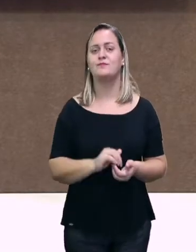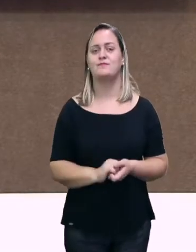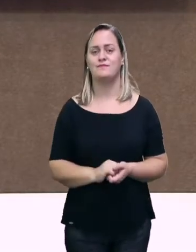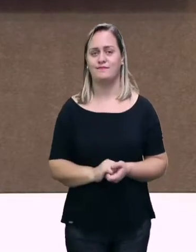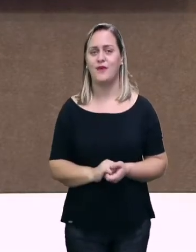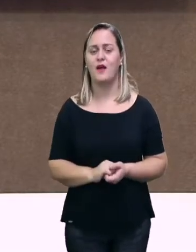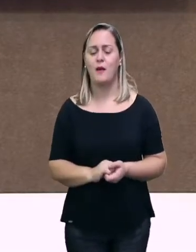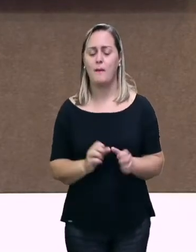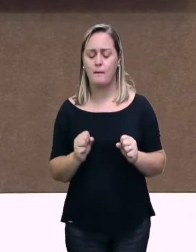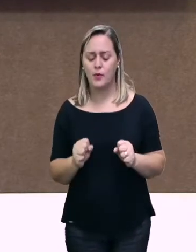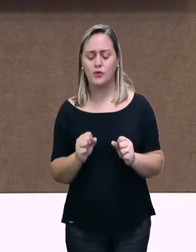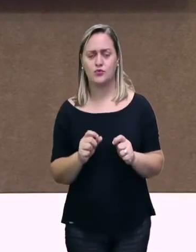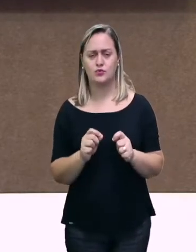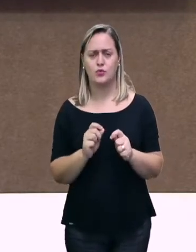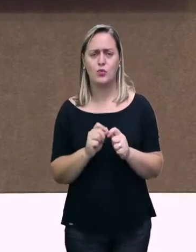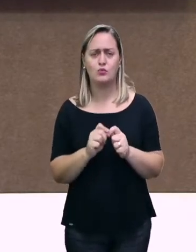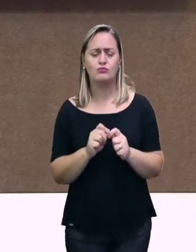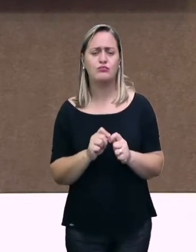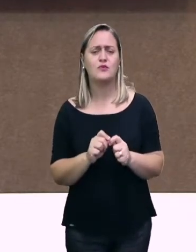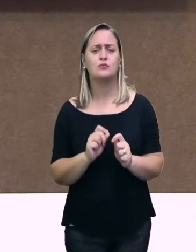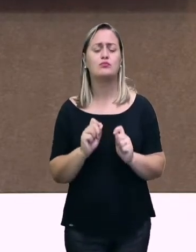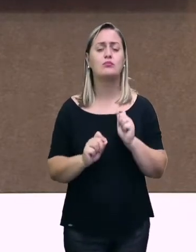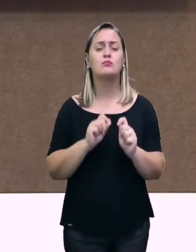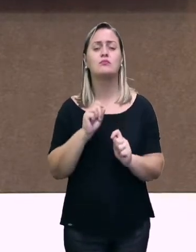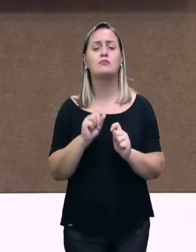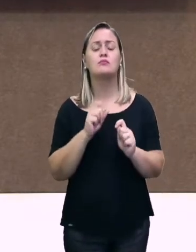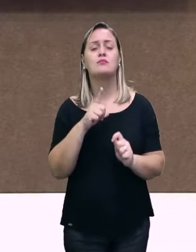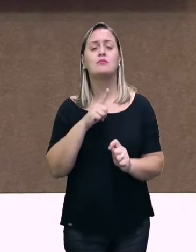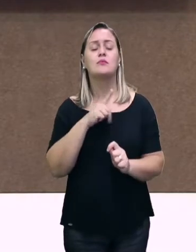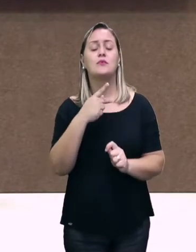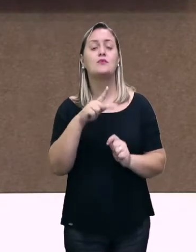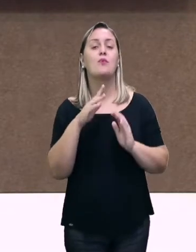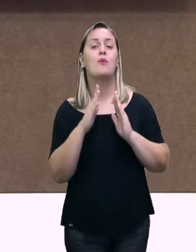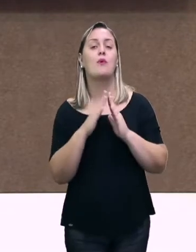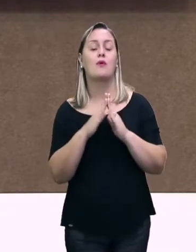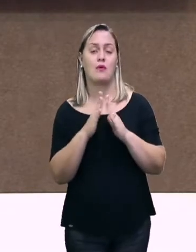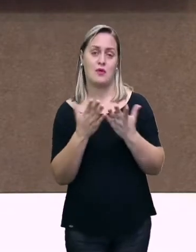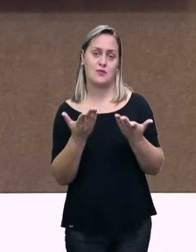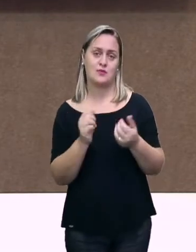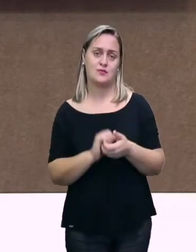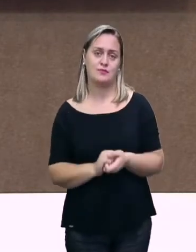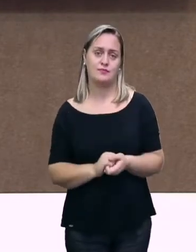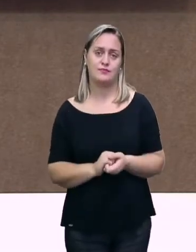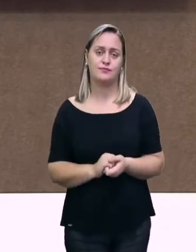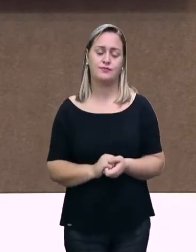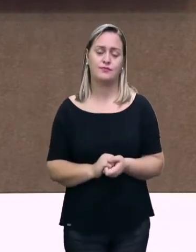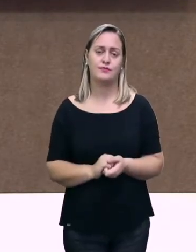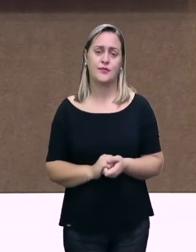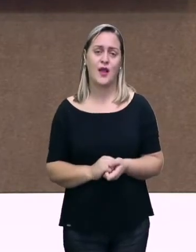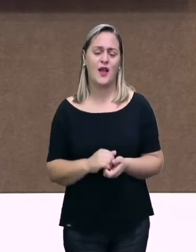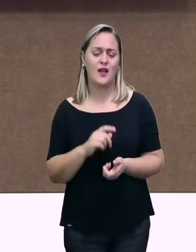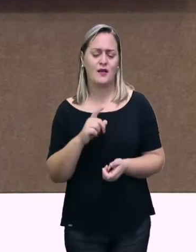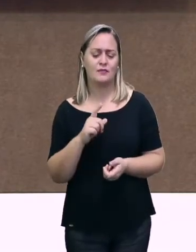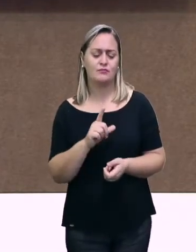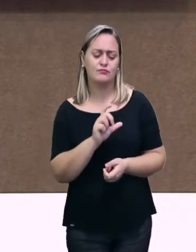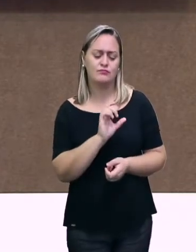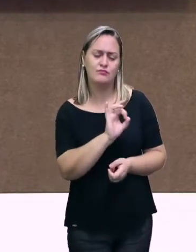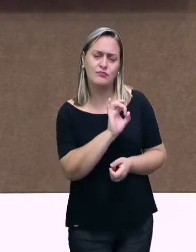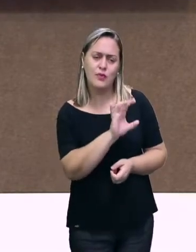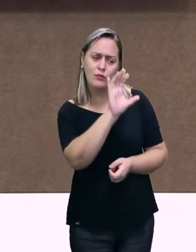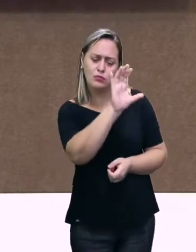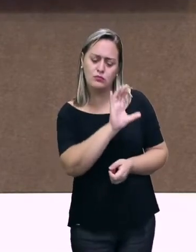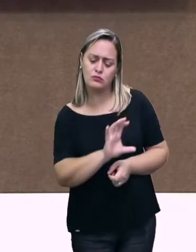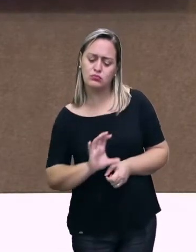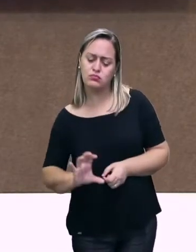da nossa aula, do nosso slide anterior, lá do início, cada região tem um nome diferente. Então,